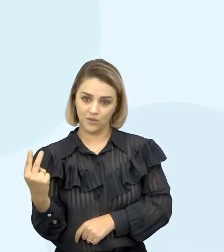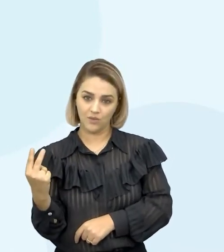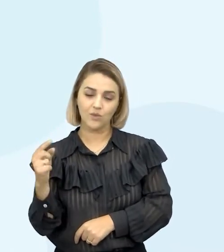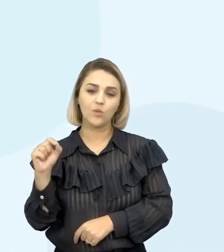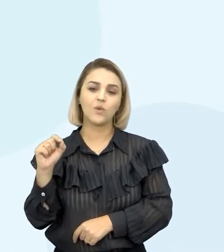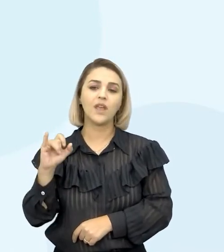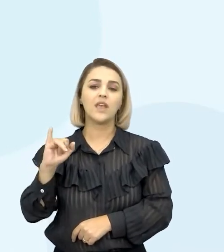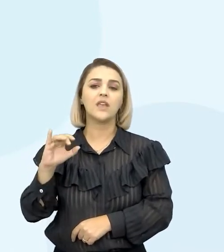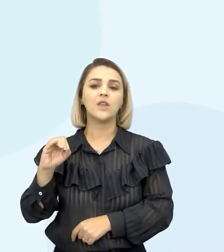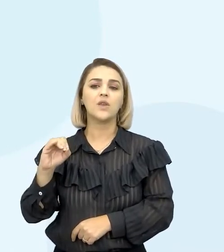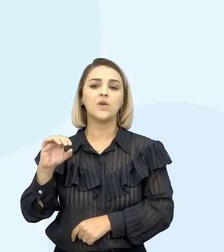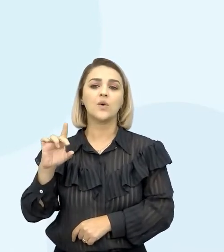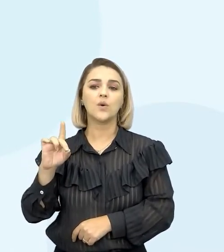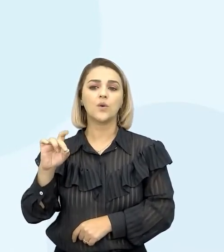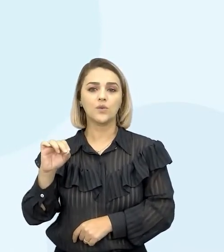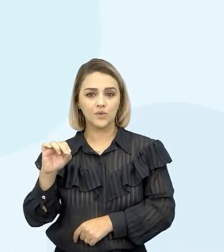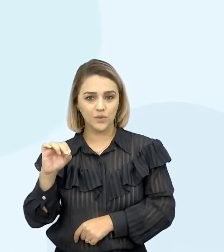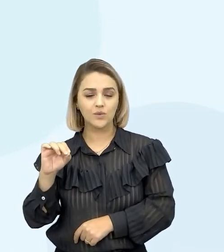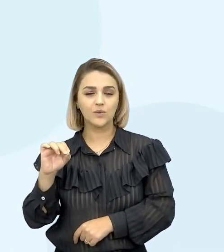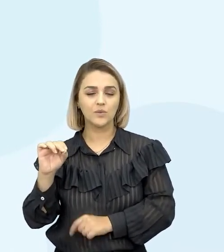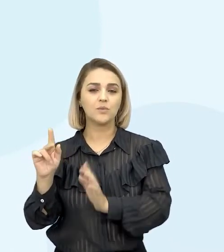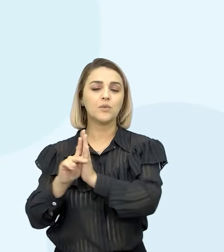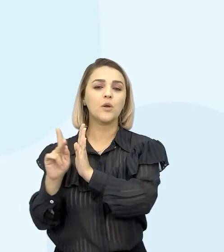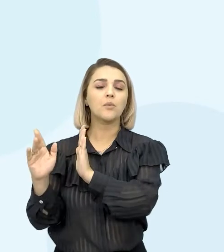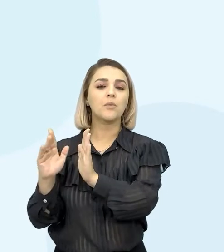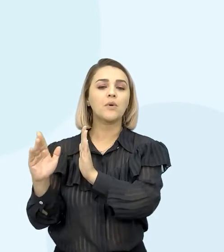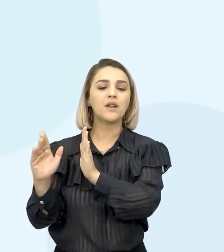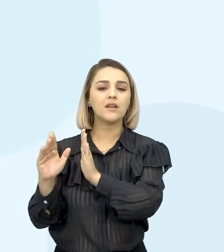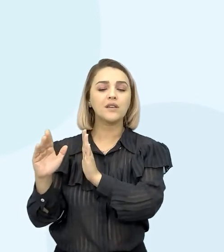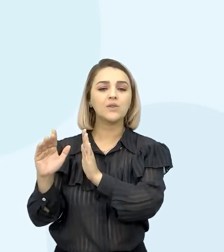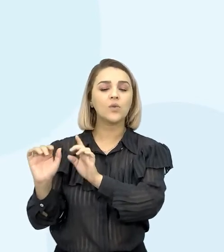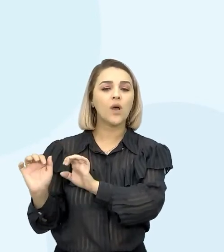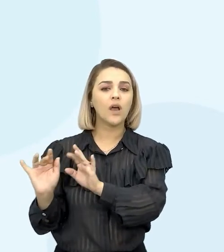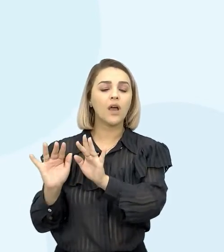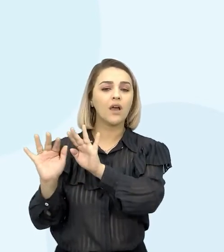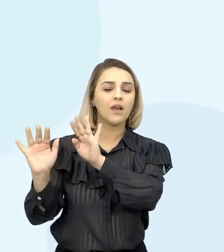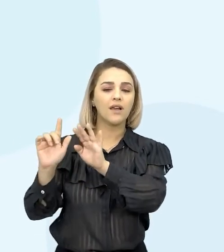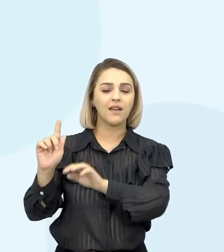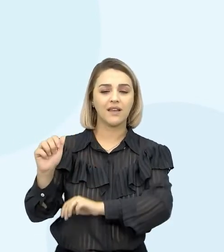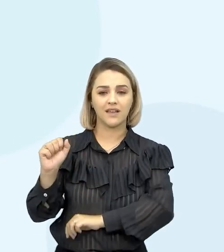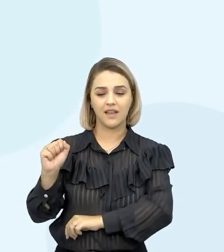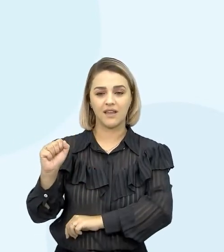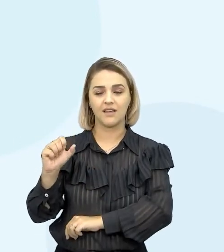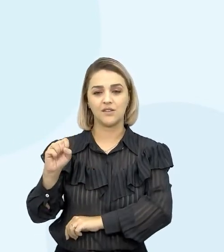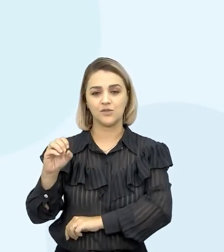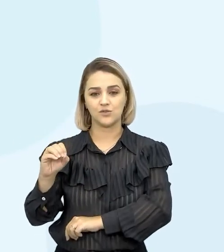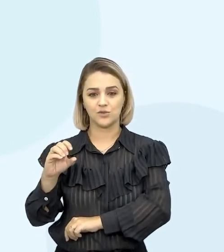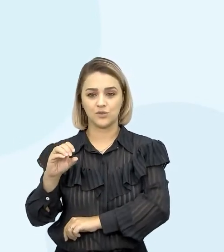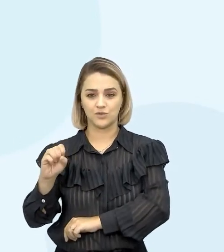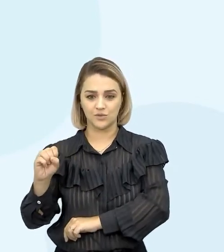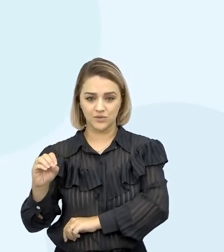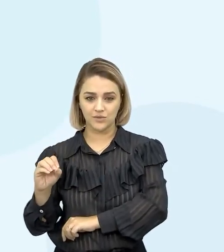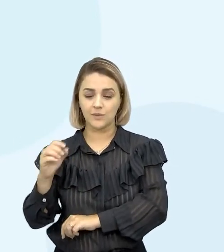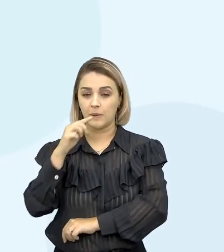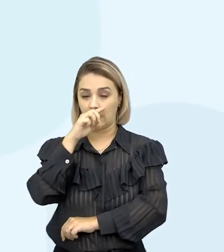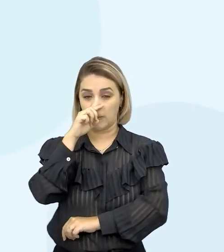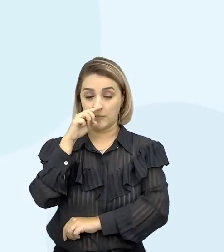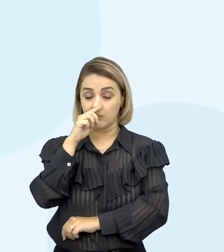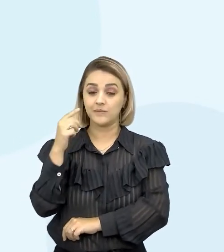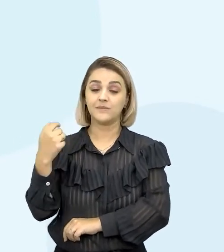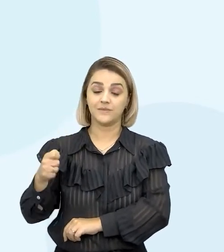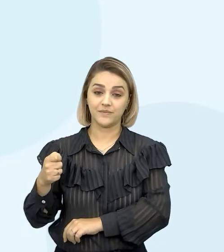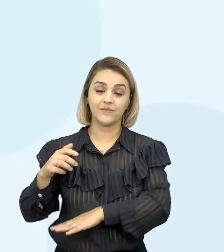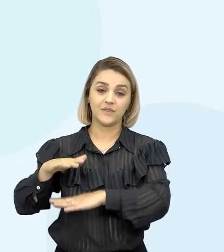no estado gasoso. Então a minha constante, né, vai ser escrita dessa forma que nós